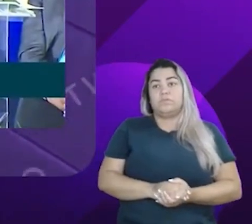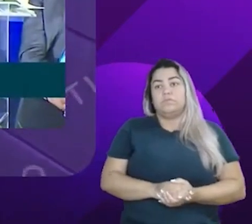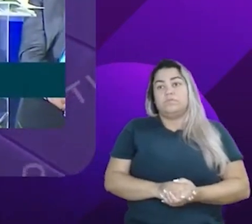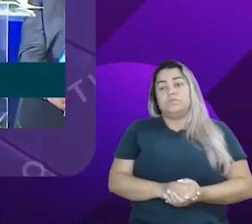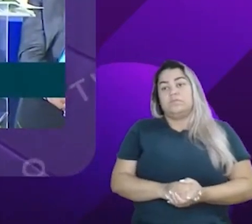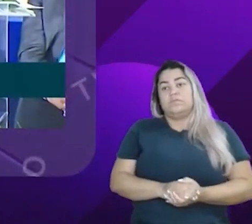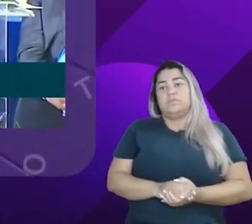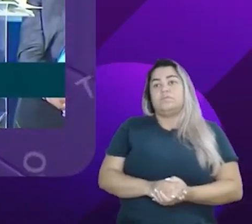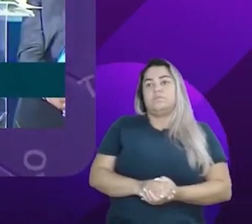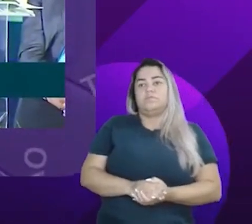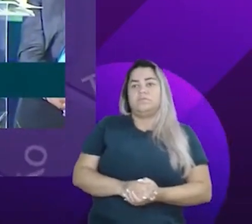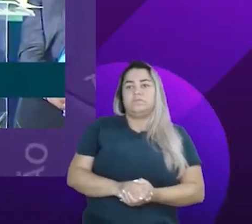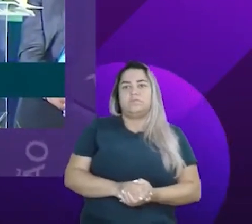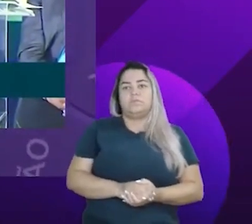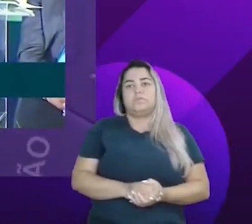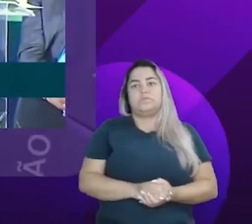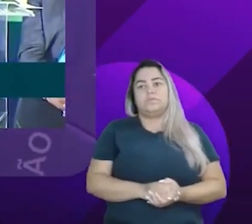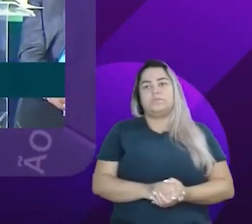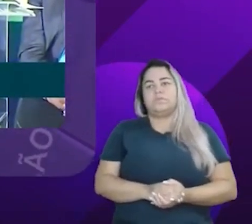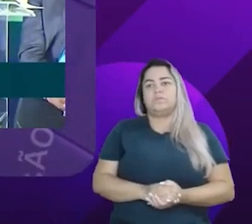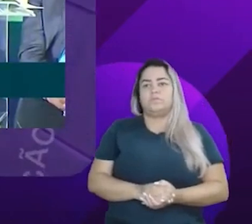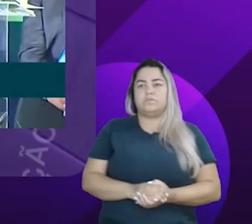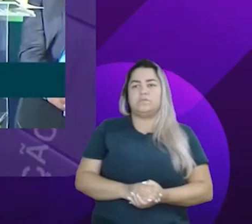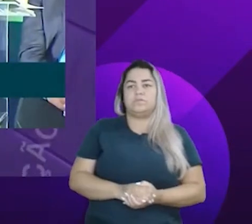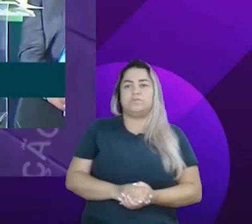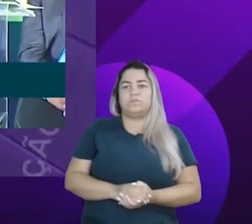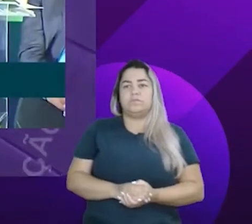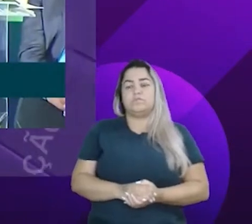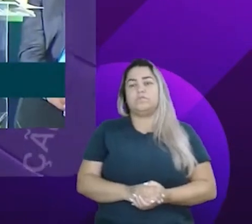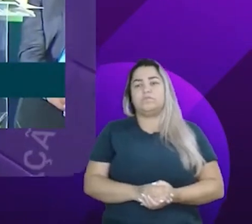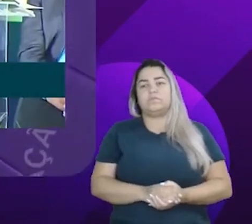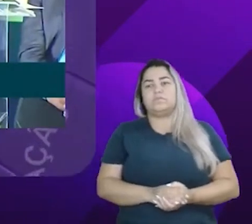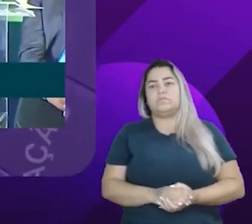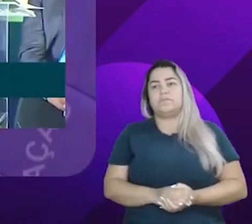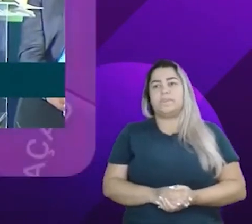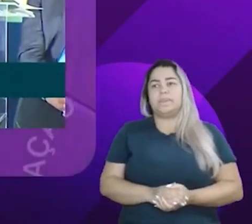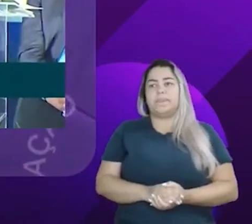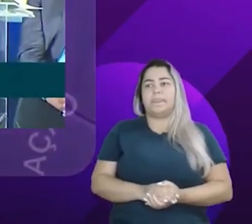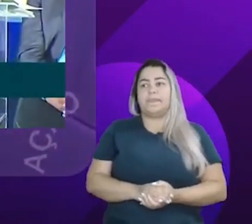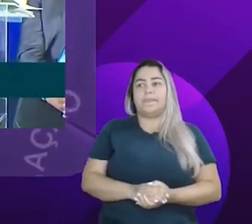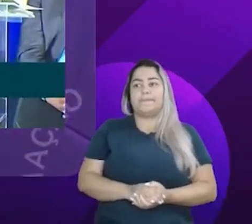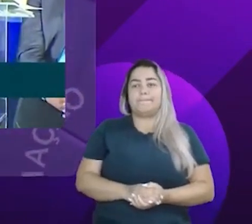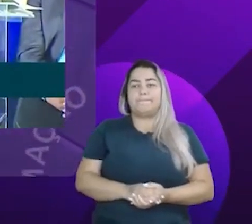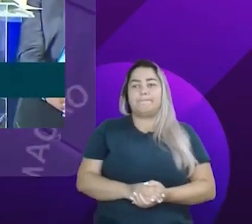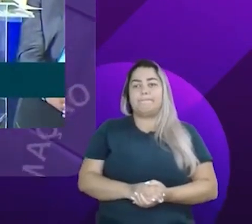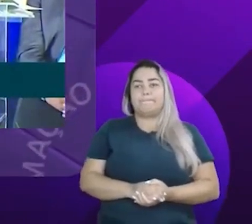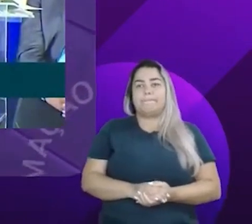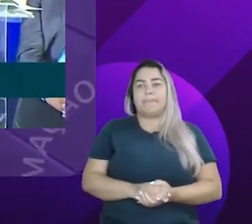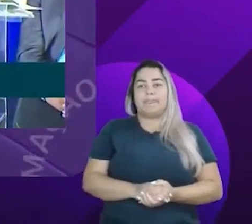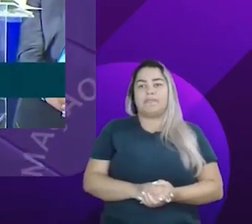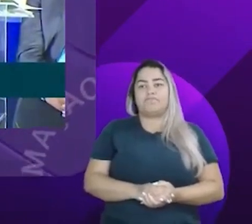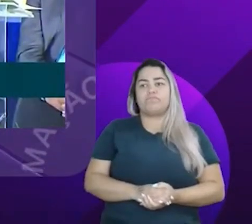nossa cultura seja uma potência econômica. É hora de darmos as mãos, reatarmos laços possíveis e superarmos